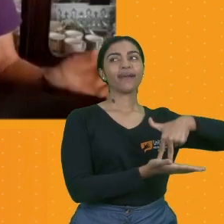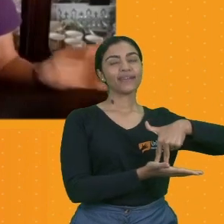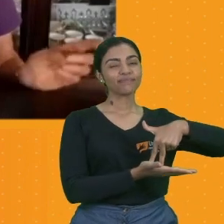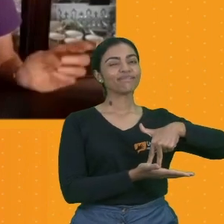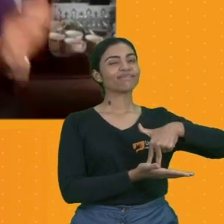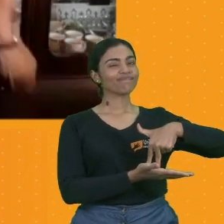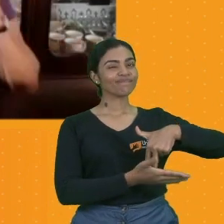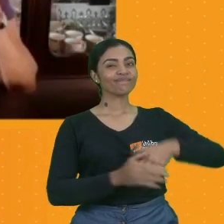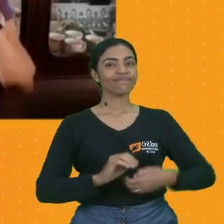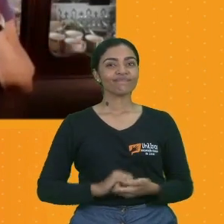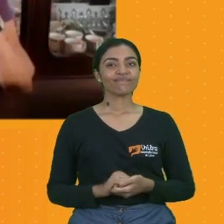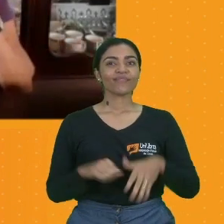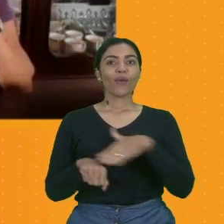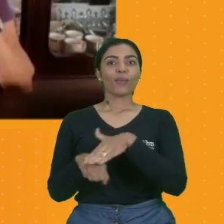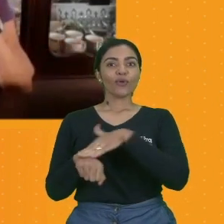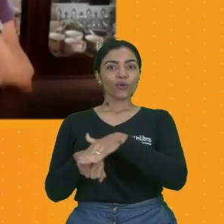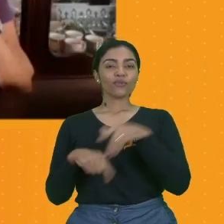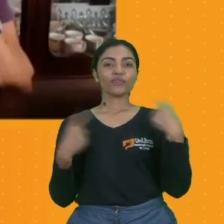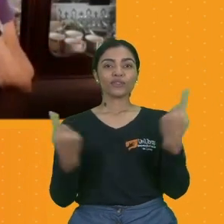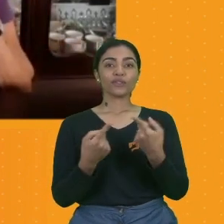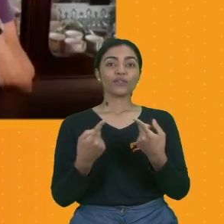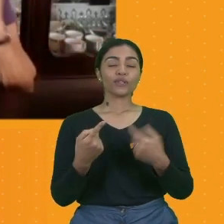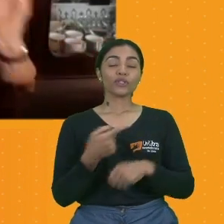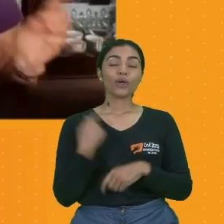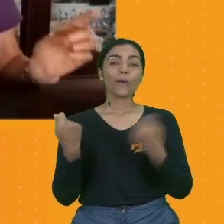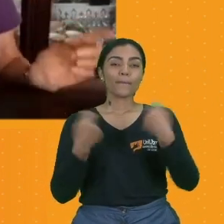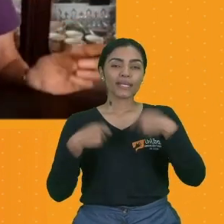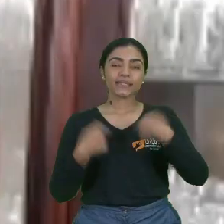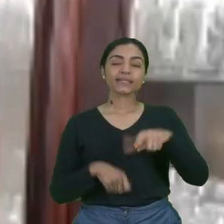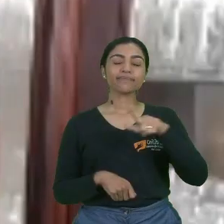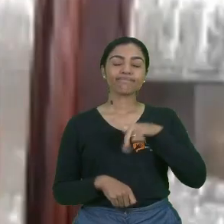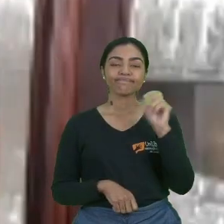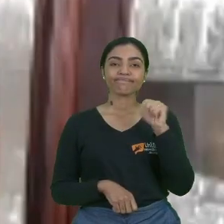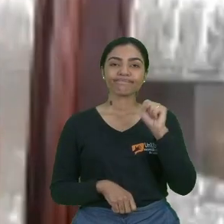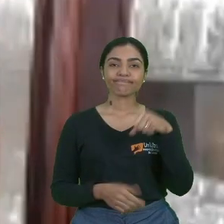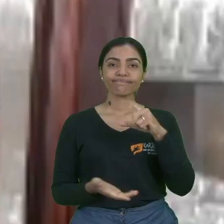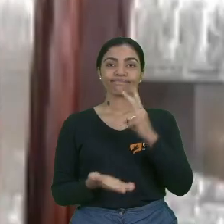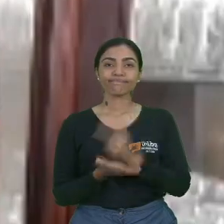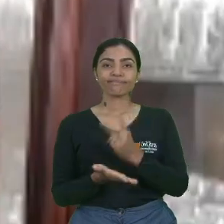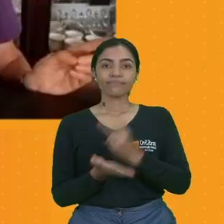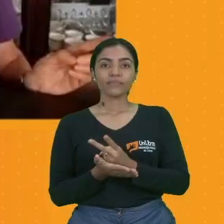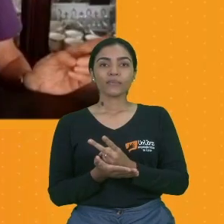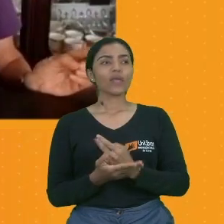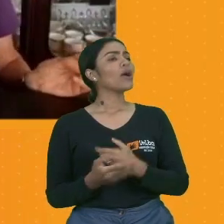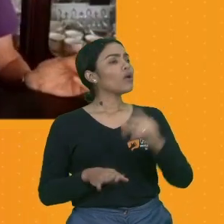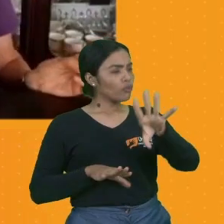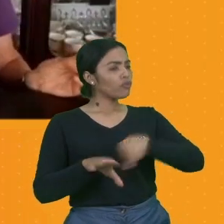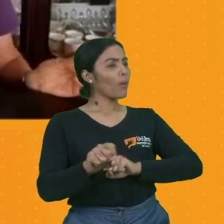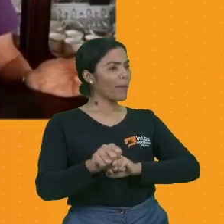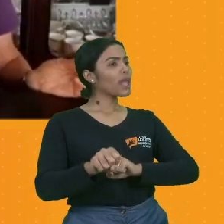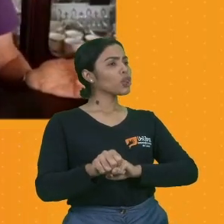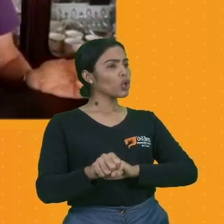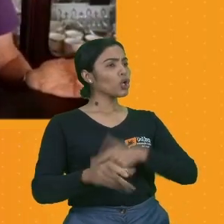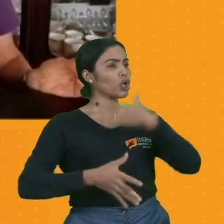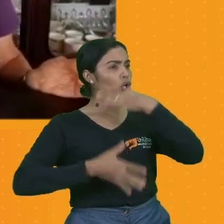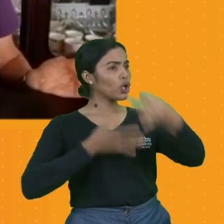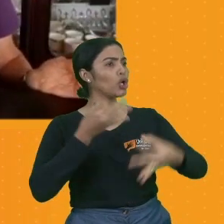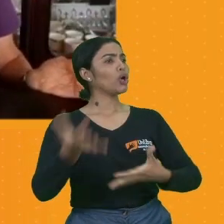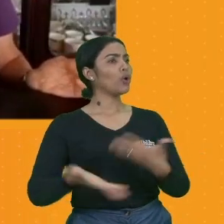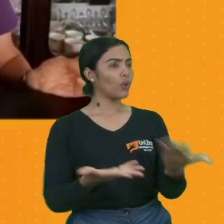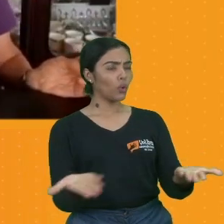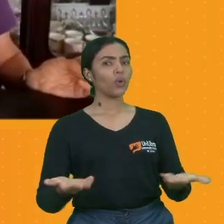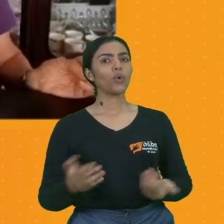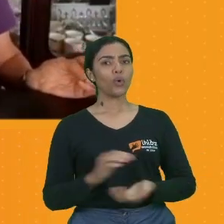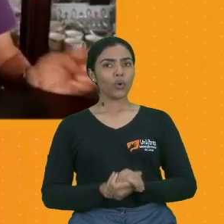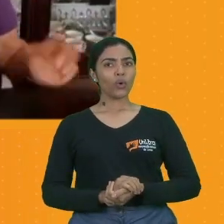que a gente precisa muito ter mesmo como Formaturas né como formadores